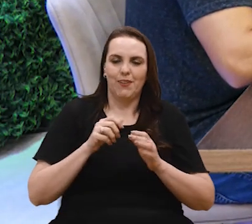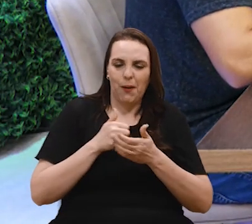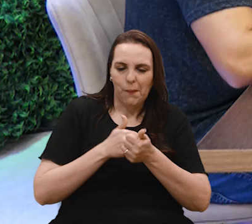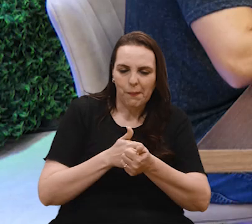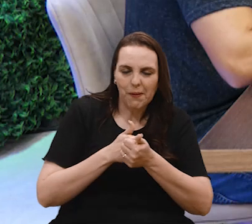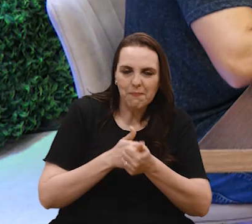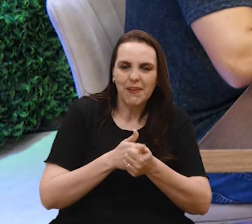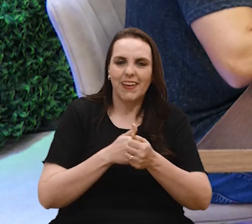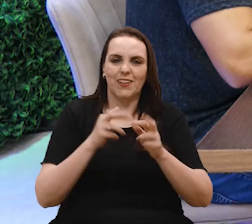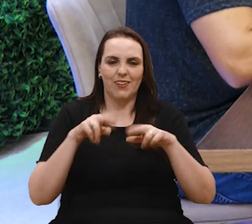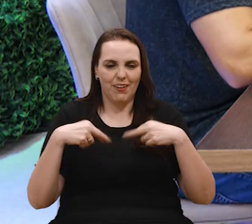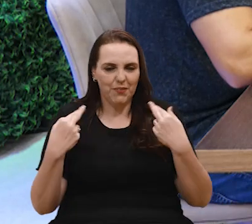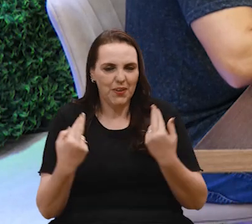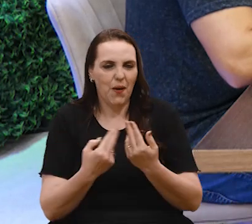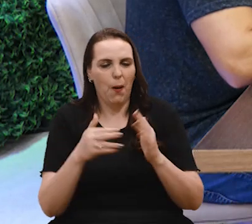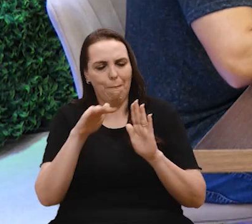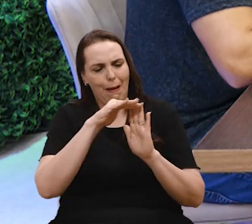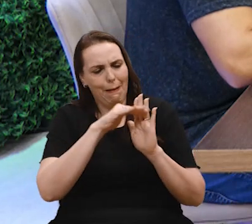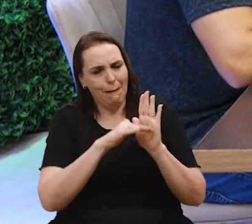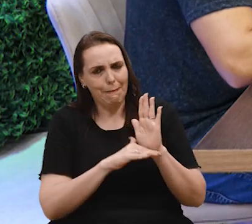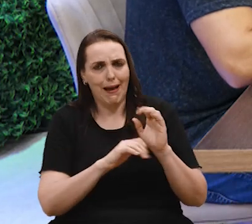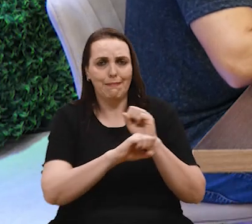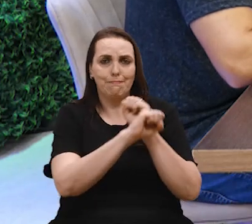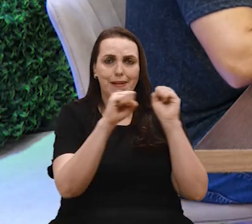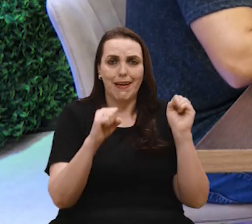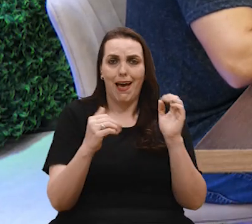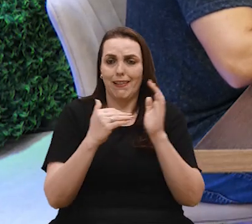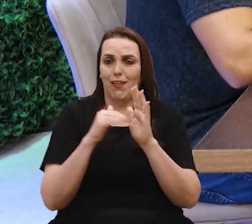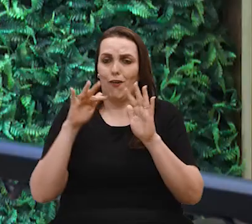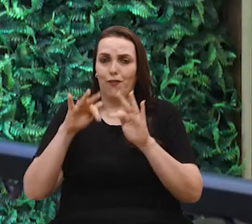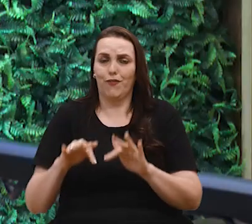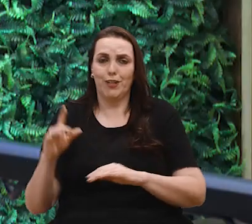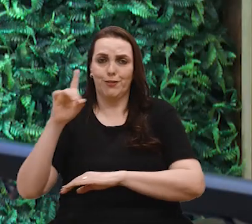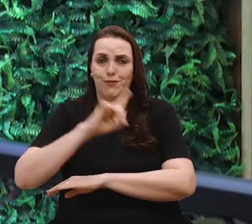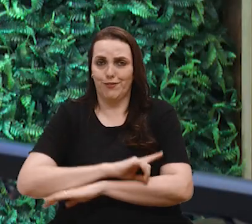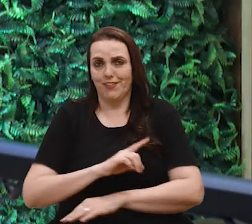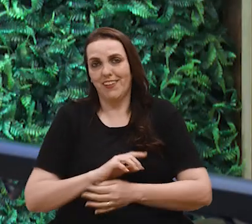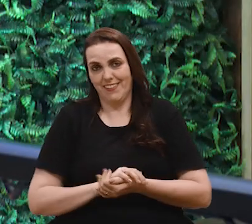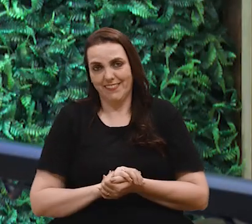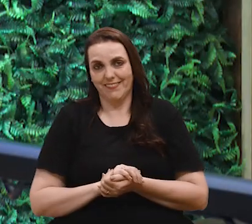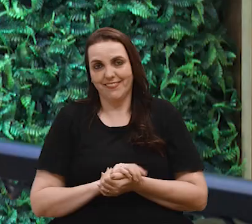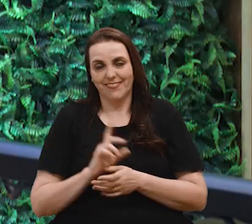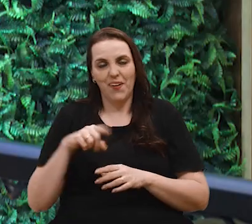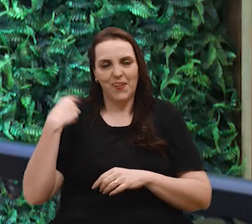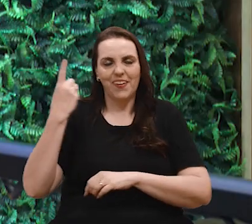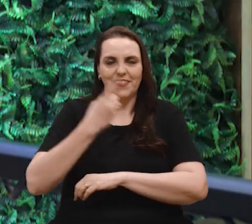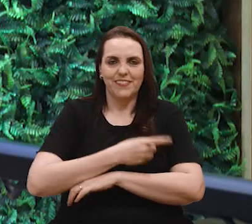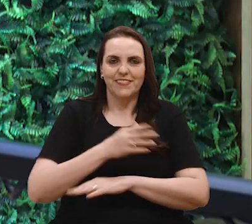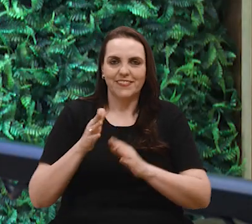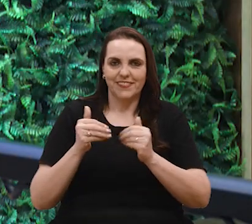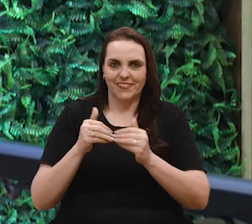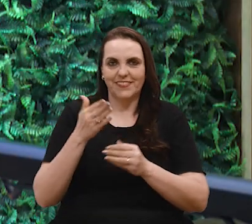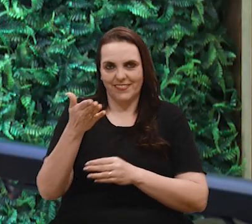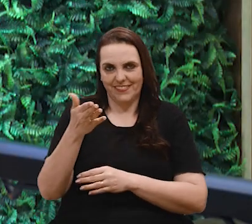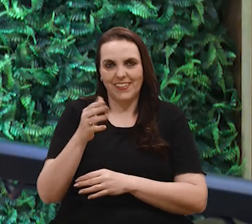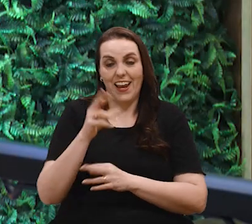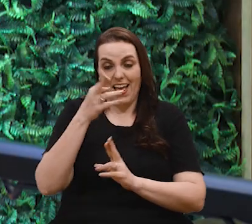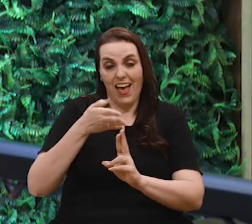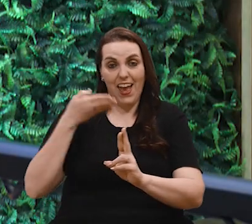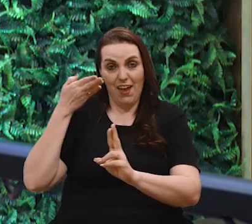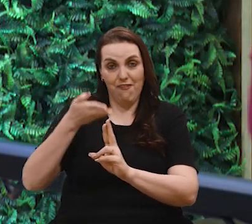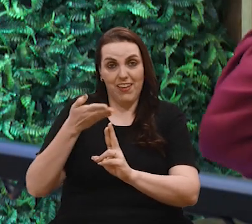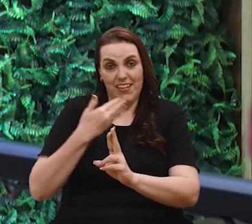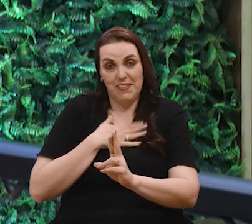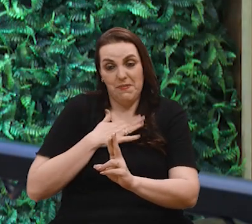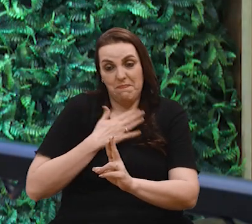tem as agendas, então são agendas cheias de manhã até o fim do dia. Nós estávamos outro dia, eu e o Ali, estava pedindo a ele, assim, que é uma referência para